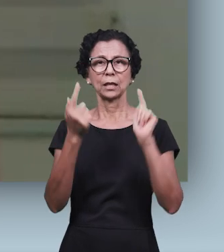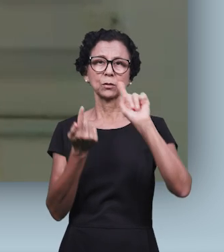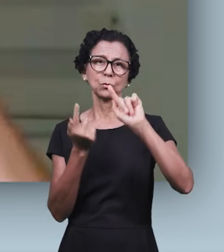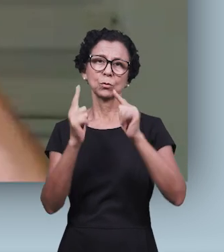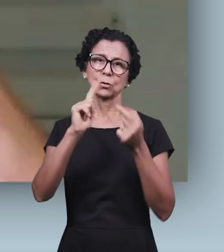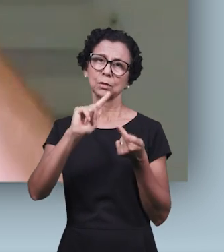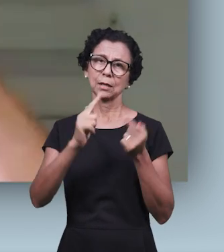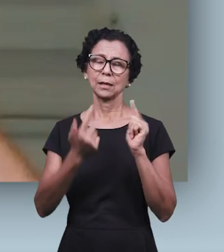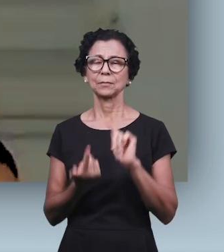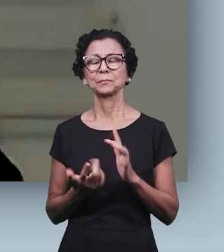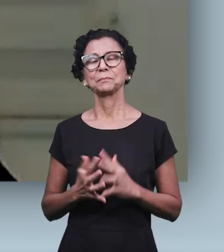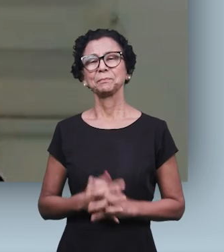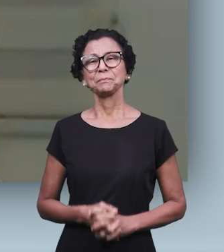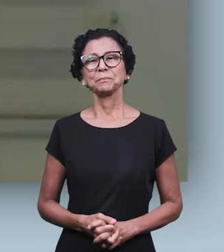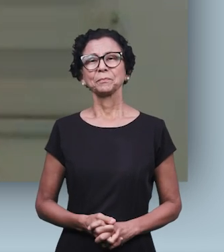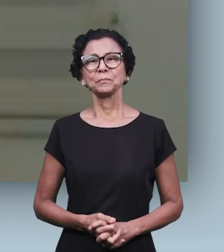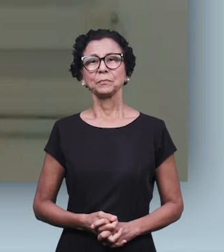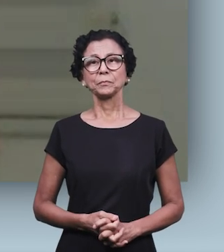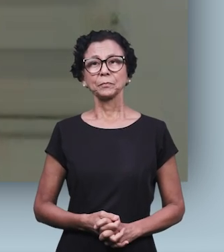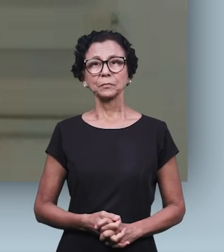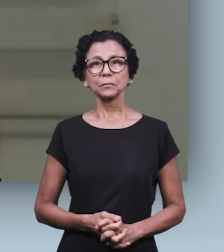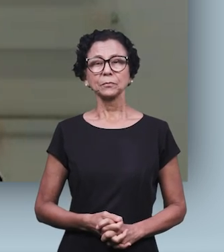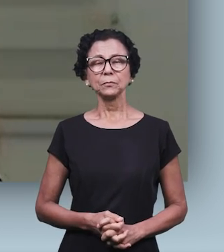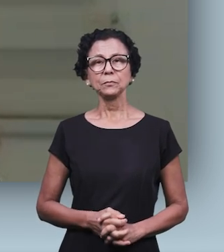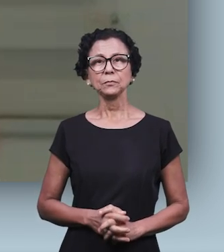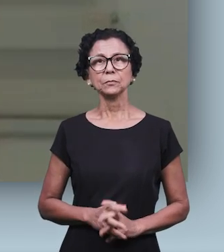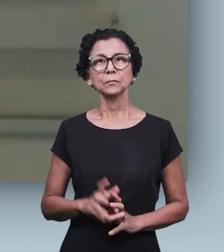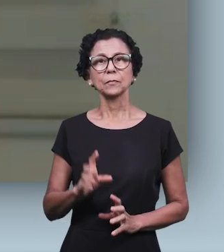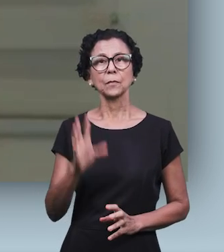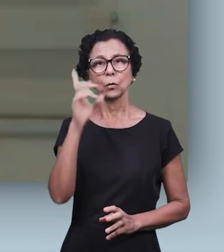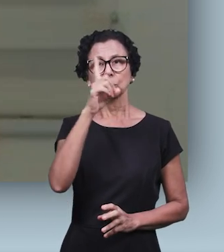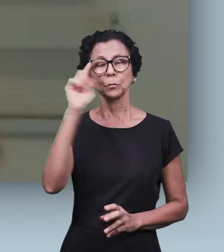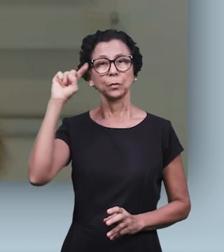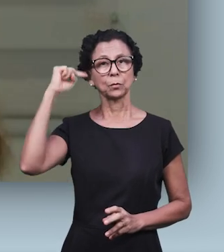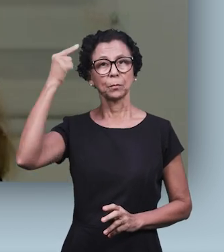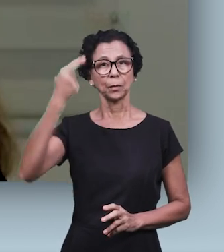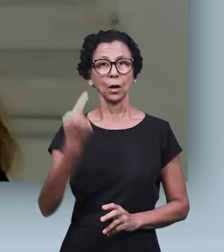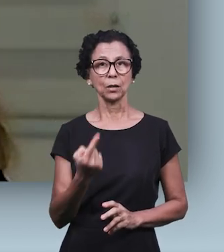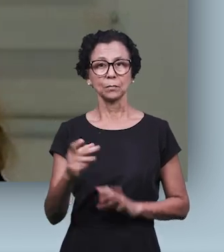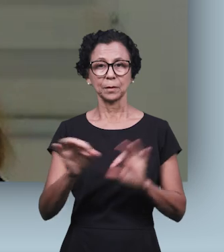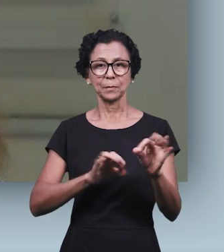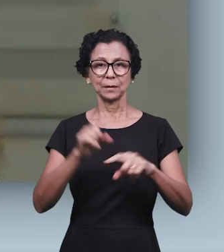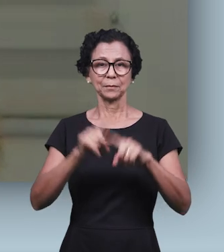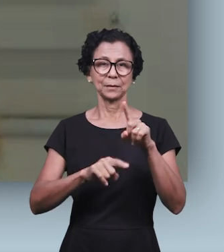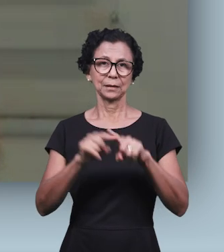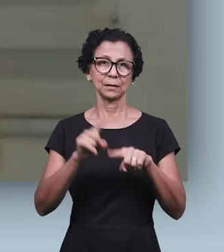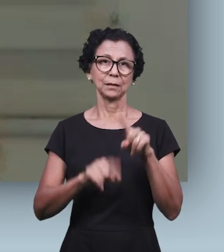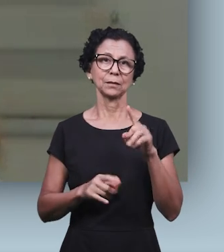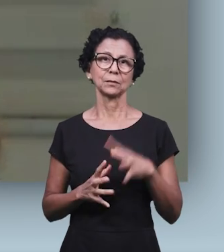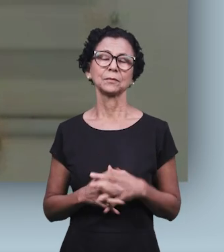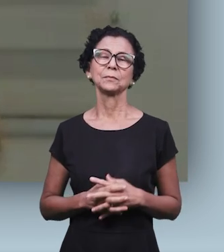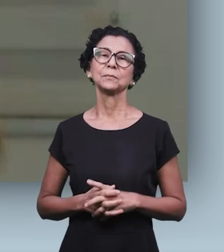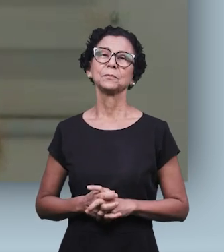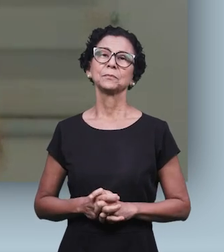as crianças. Então, eu preparei aqui o material para essa próxima aula de domingo agora. E eu,